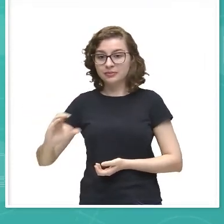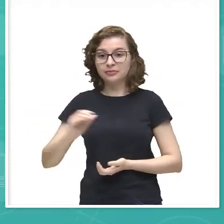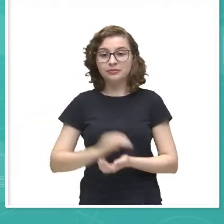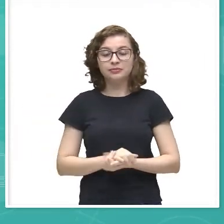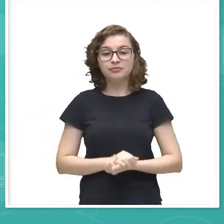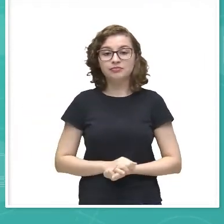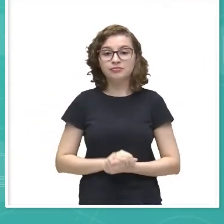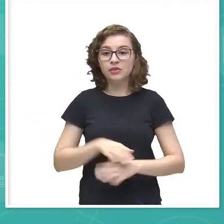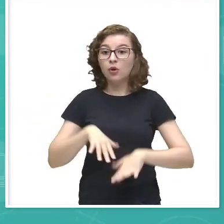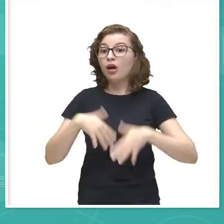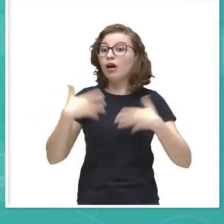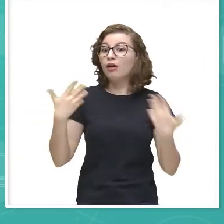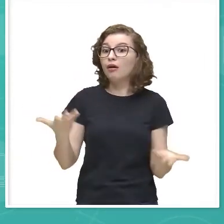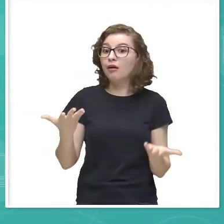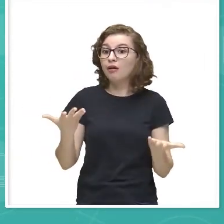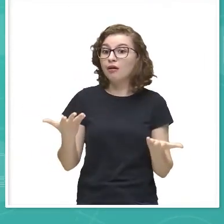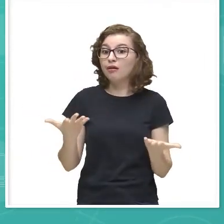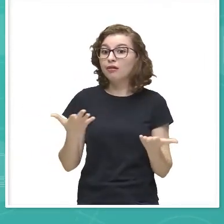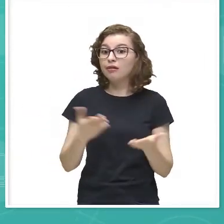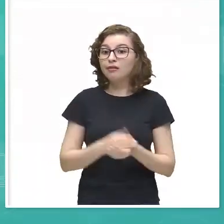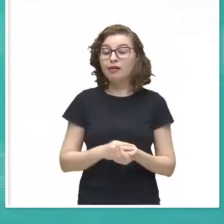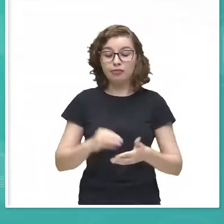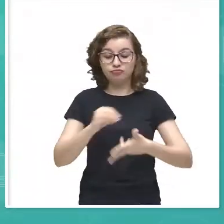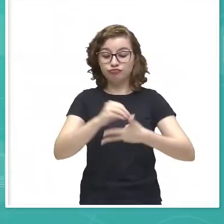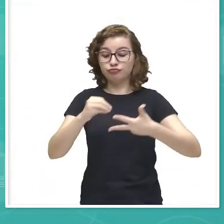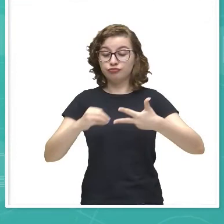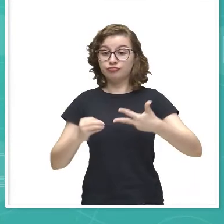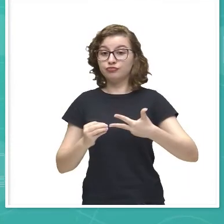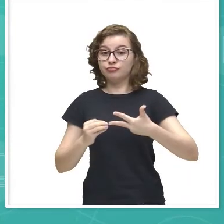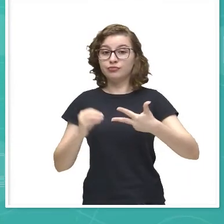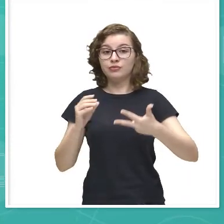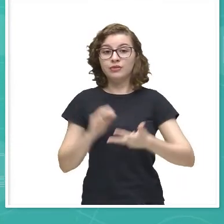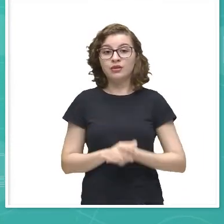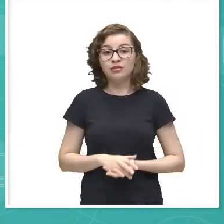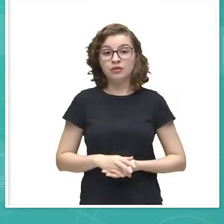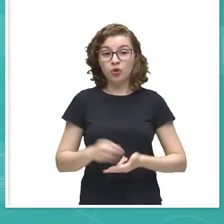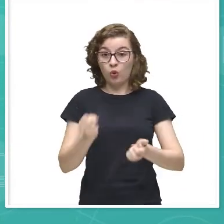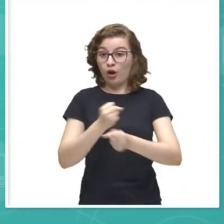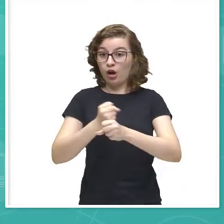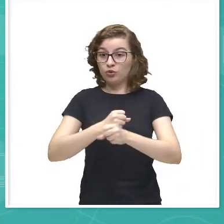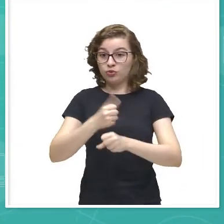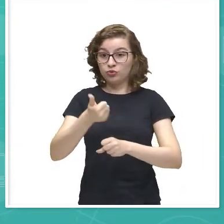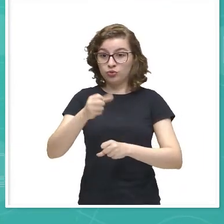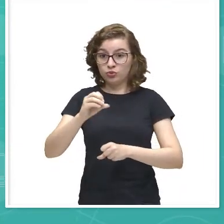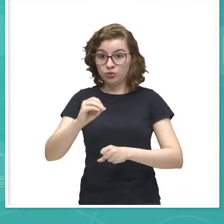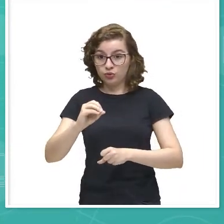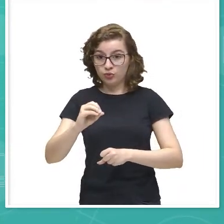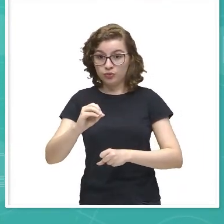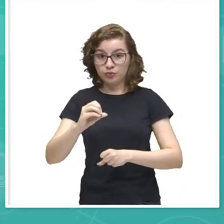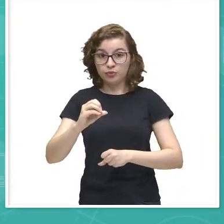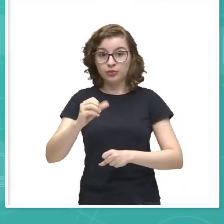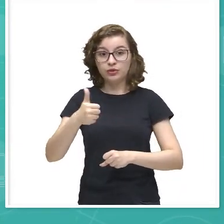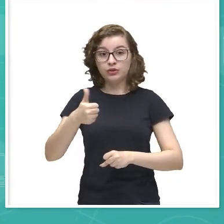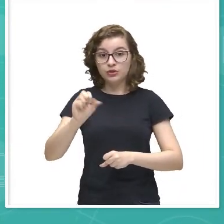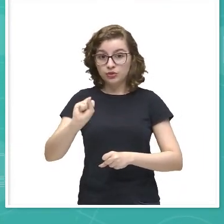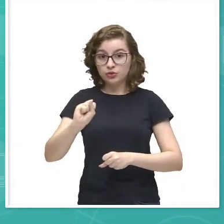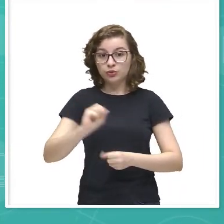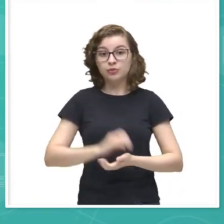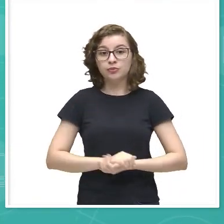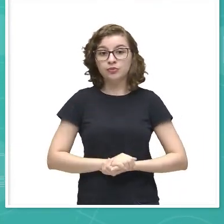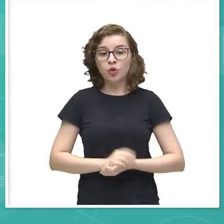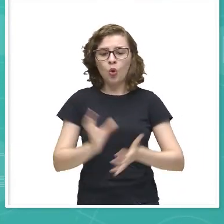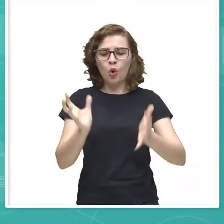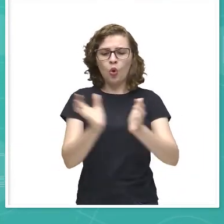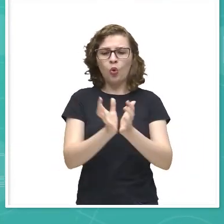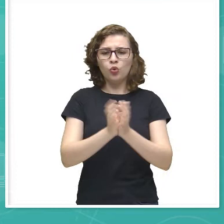Então vamos lá, vamos dar uma olhada nessa questão do Enem. Enem 2018, é uma questão que é recente, hein? O grupo